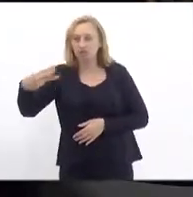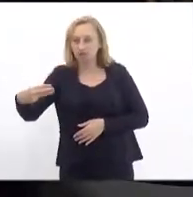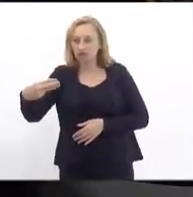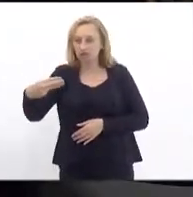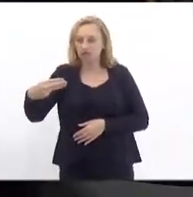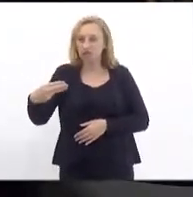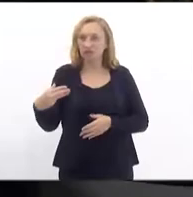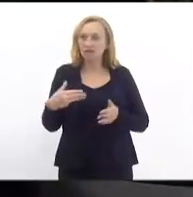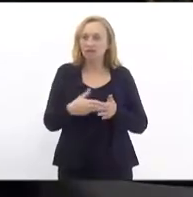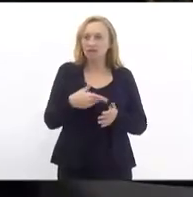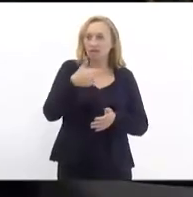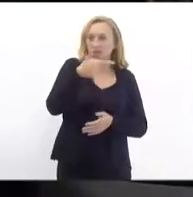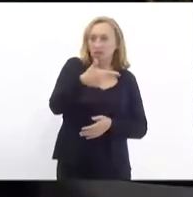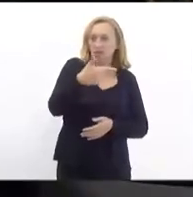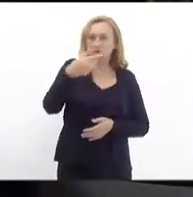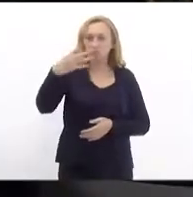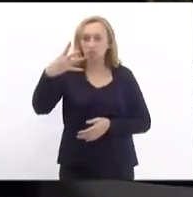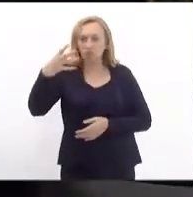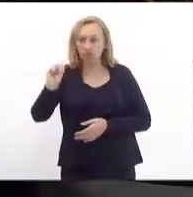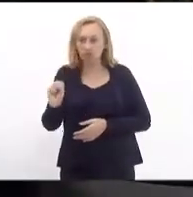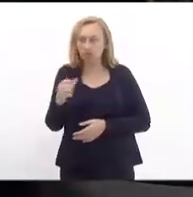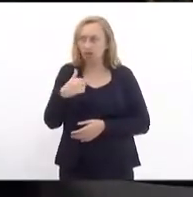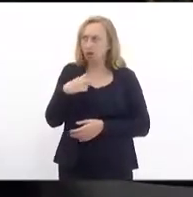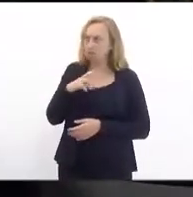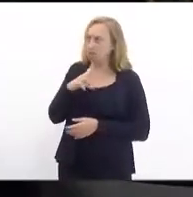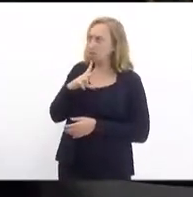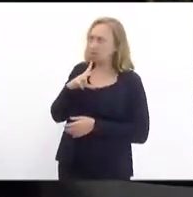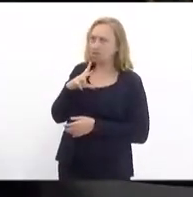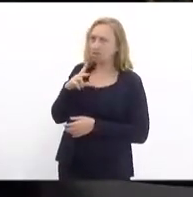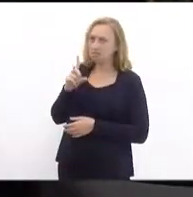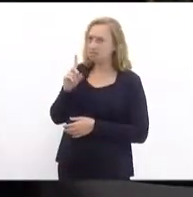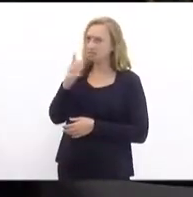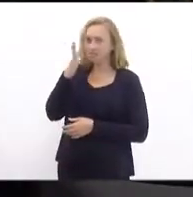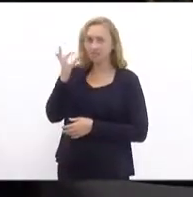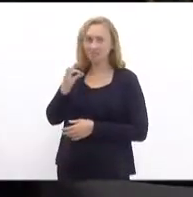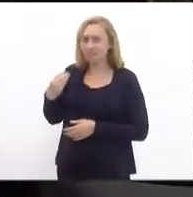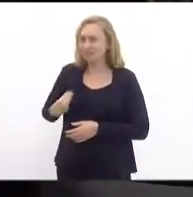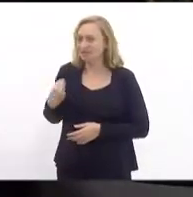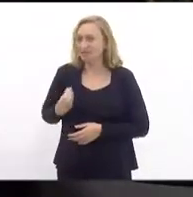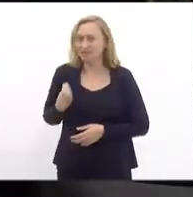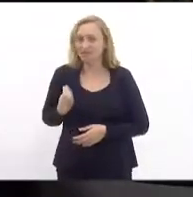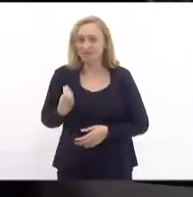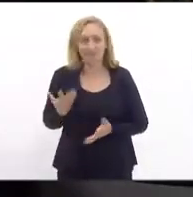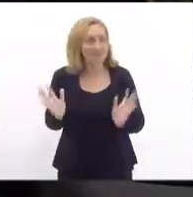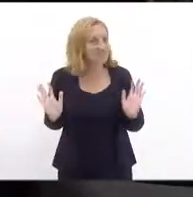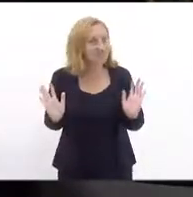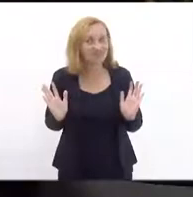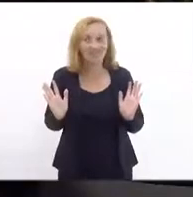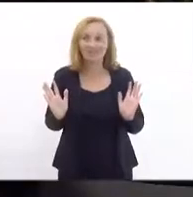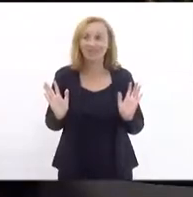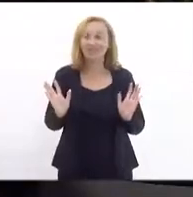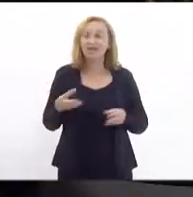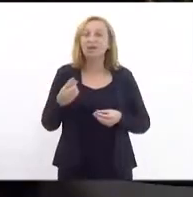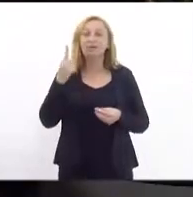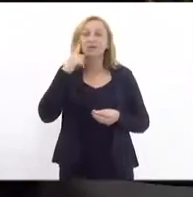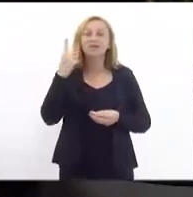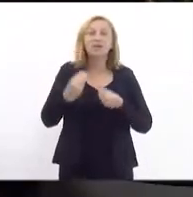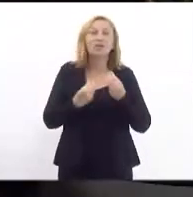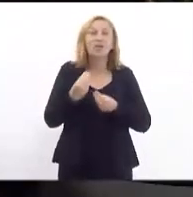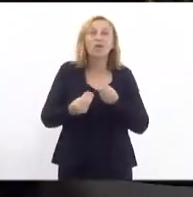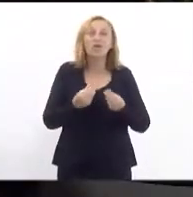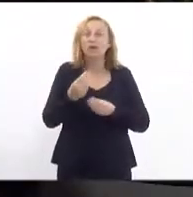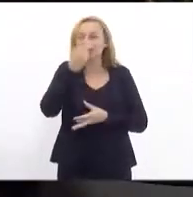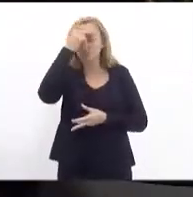para 2048. Eu, particularmente, não sei se vou estar viva em 2048. Então, eu fico pensando assim, como é que as pessoas